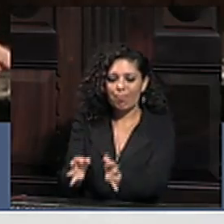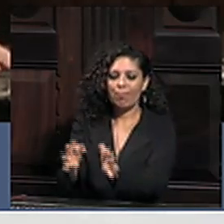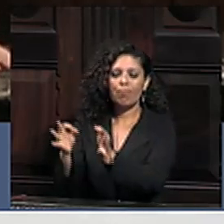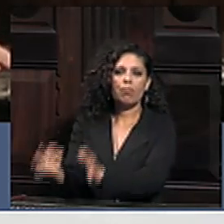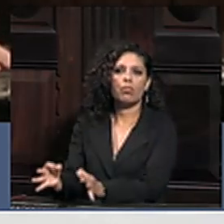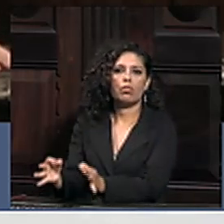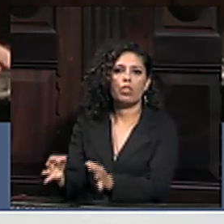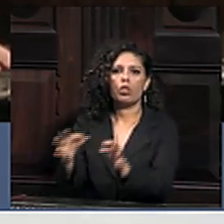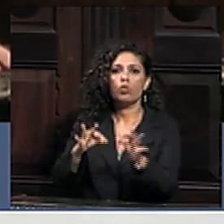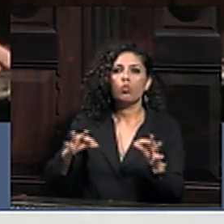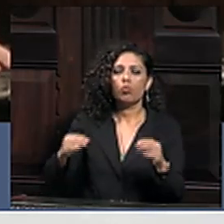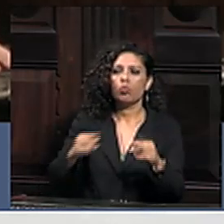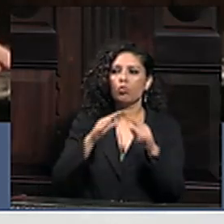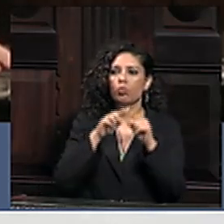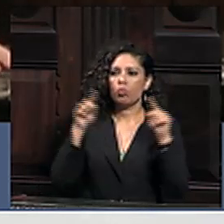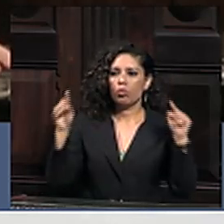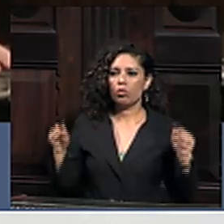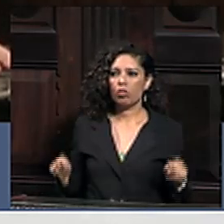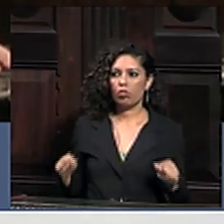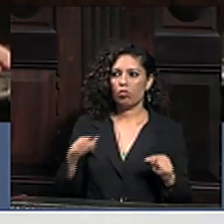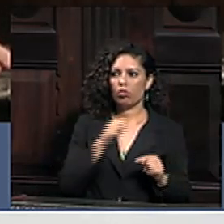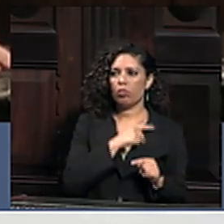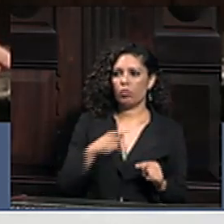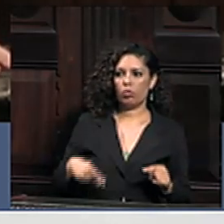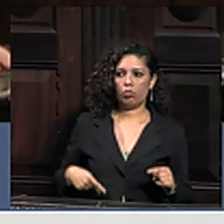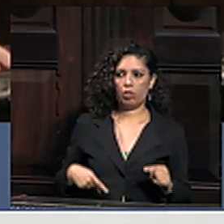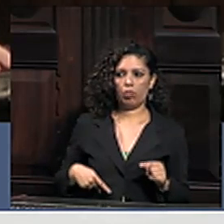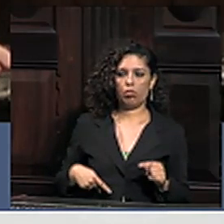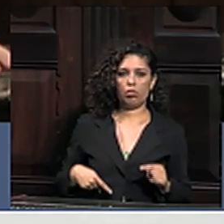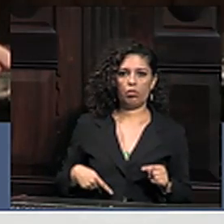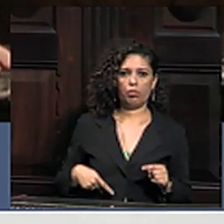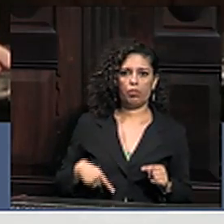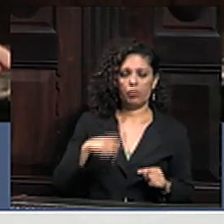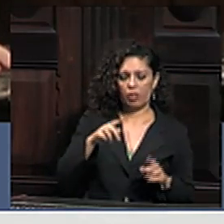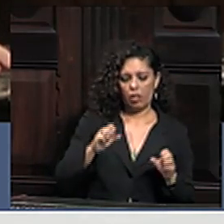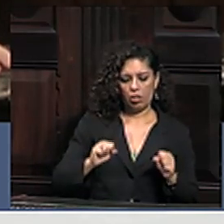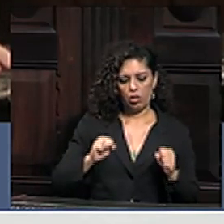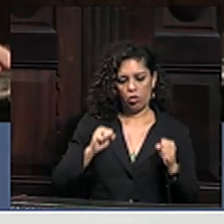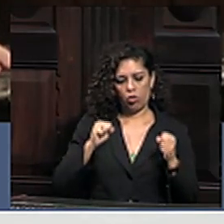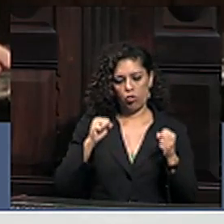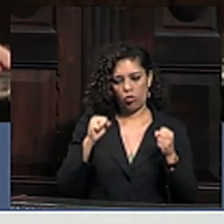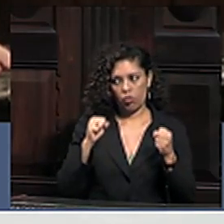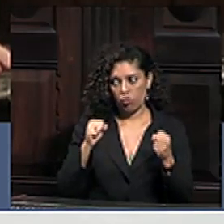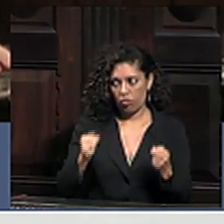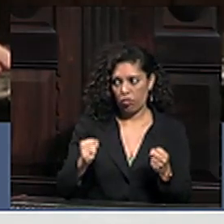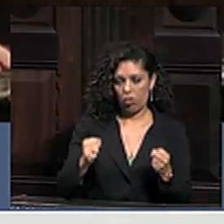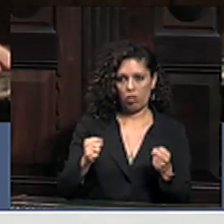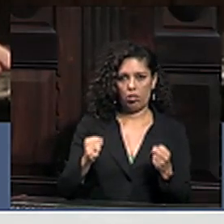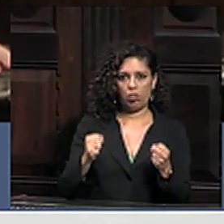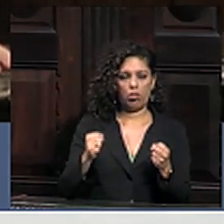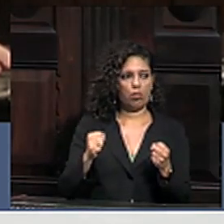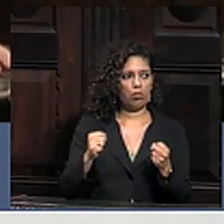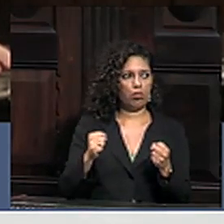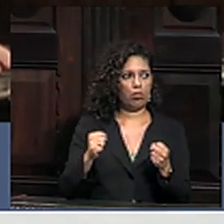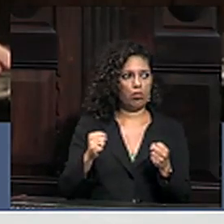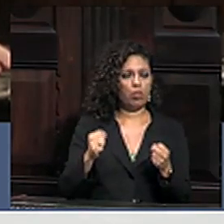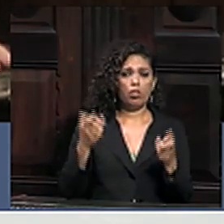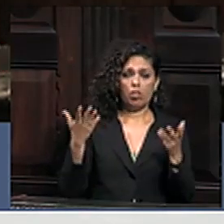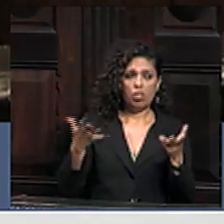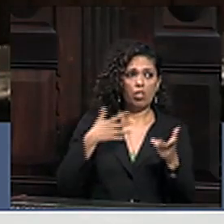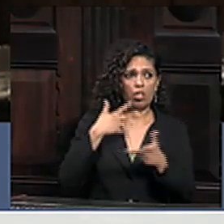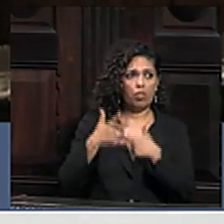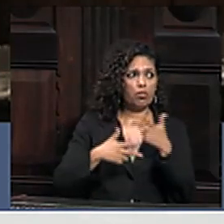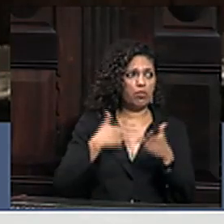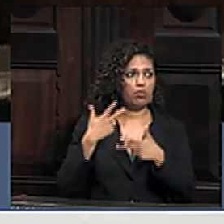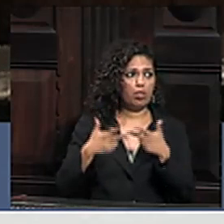não. É dentro do mês. É com grande esforço, por isso a população tem que ter essa compreensão. E aqui dizer que